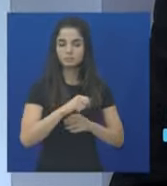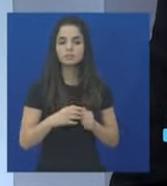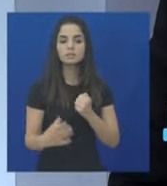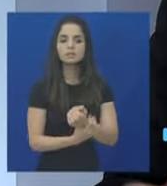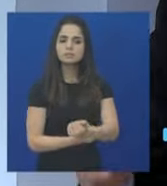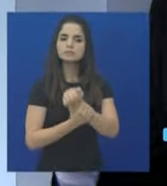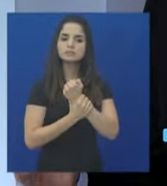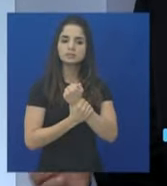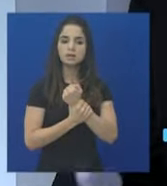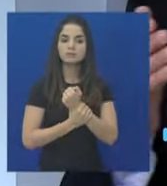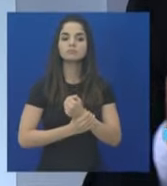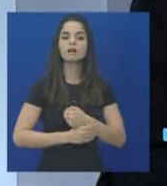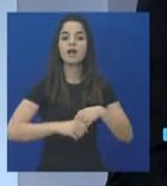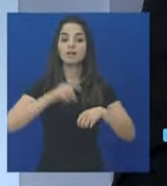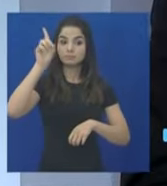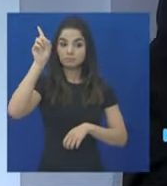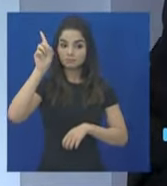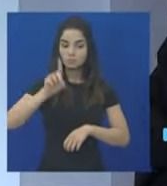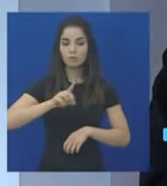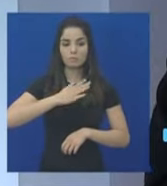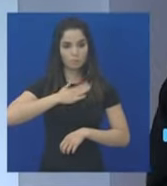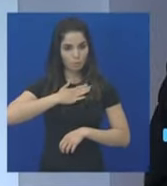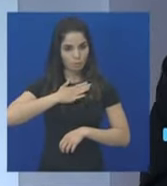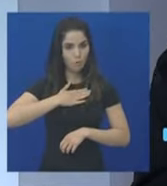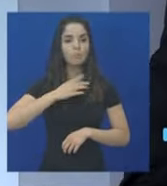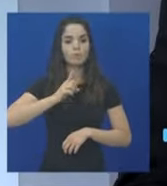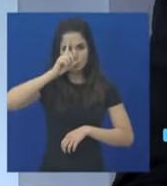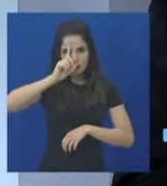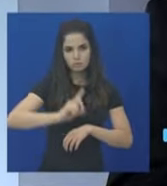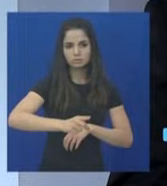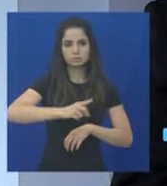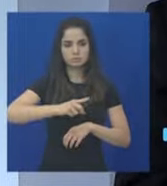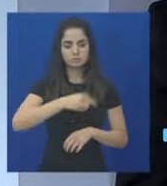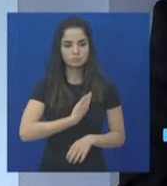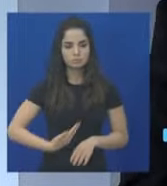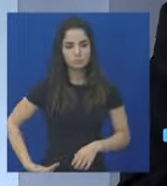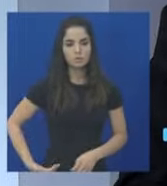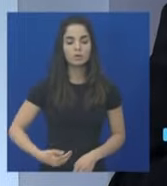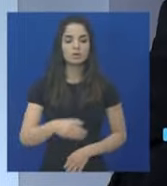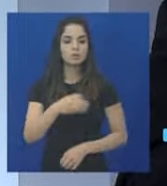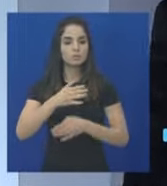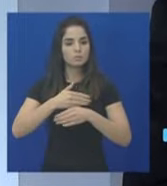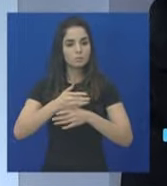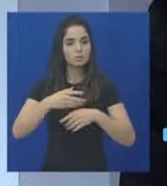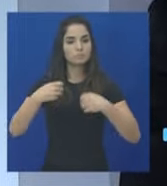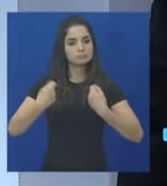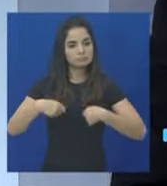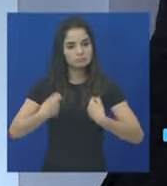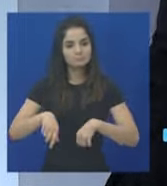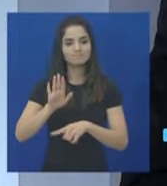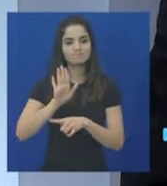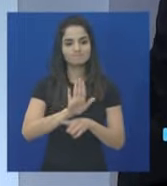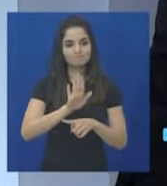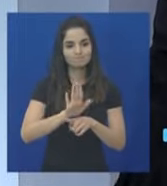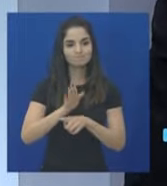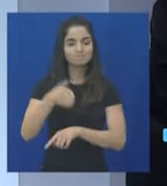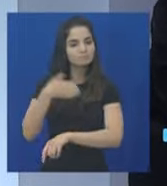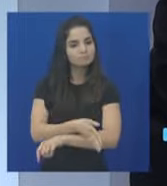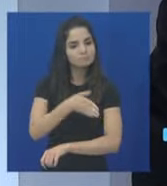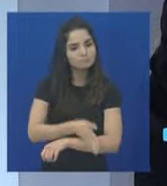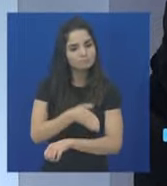Segurança é dever do Estado. Porém, o município precisa ser colaborador e participar